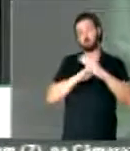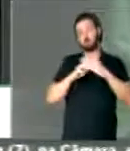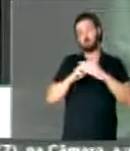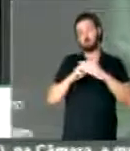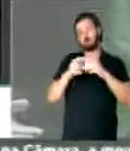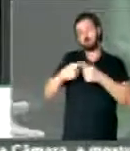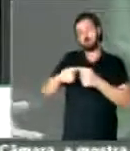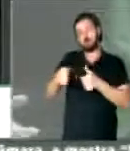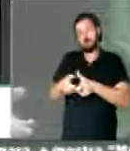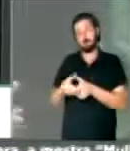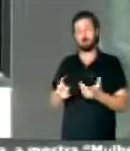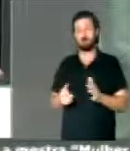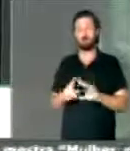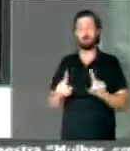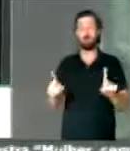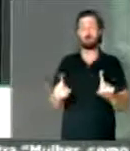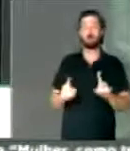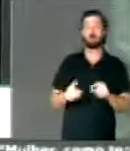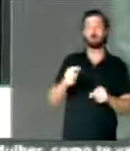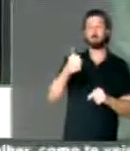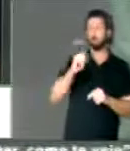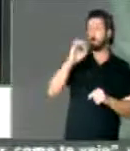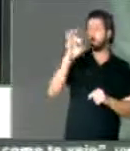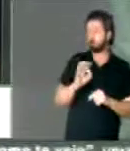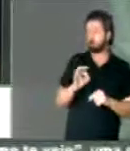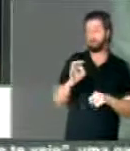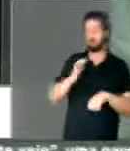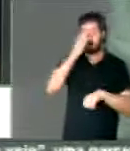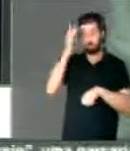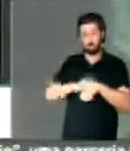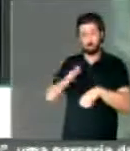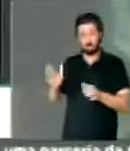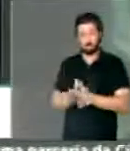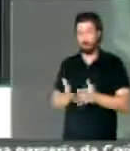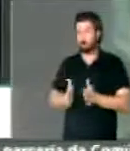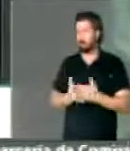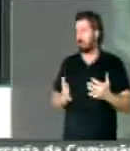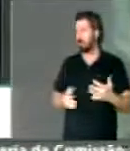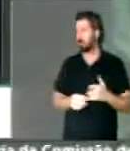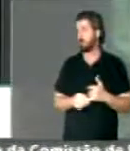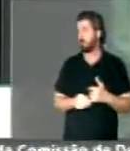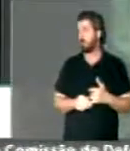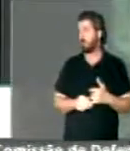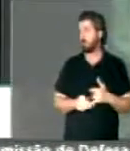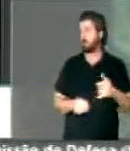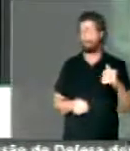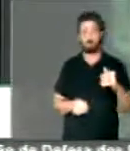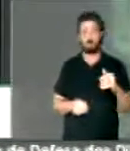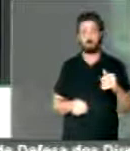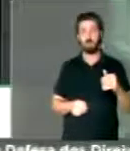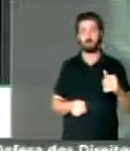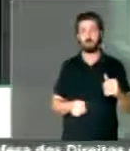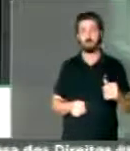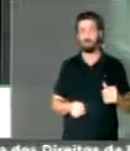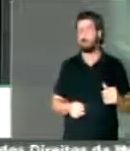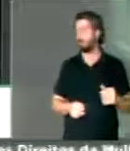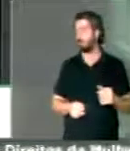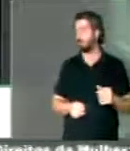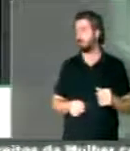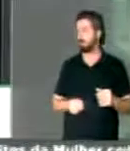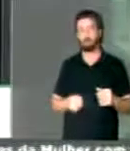municípios. Entre os 10% mais pobres, aposentadorias e pensões chegam a